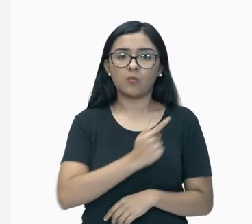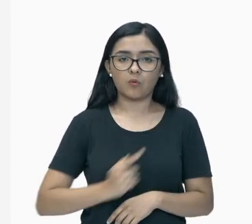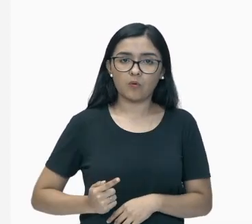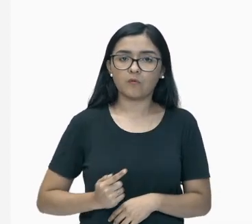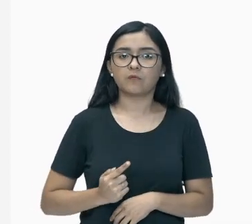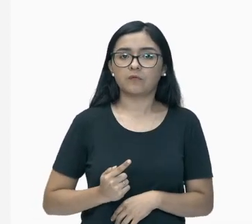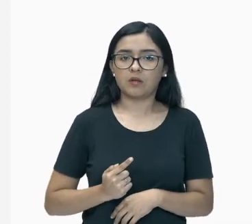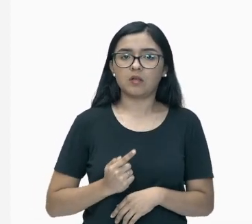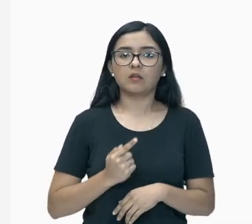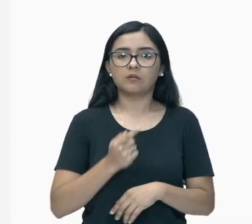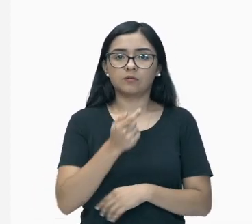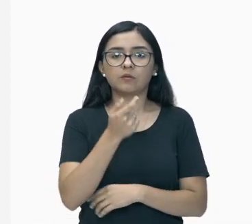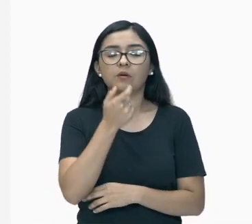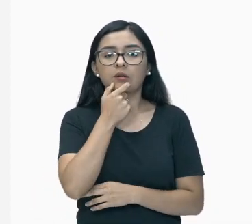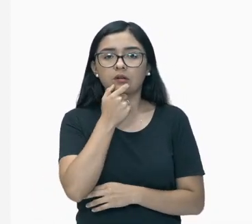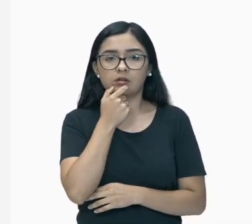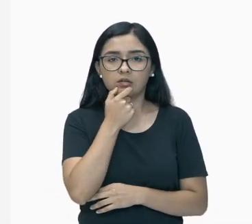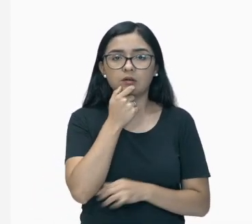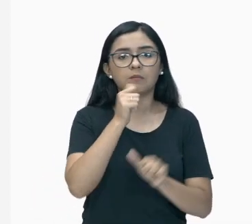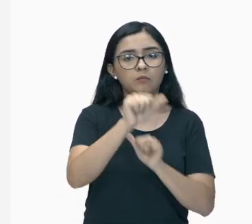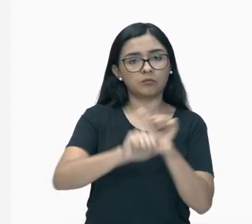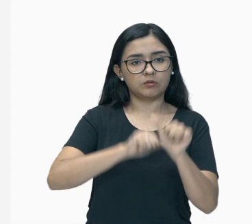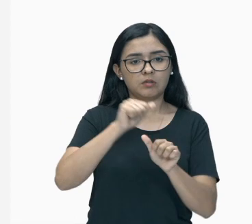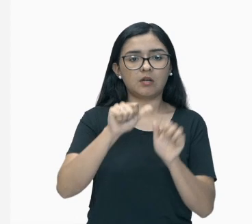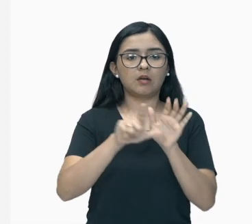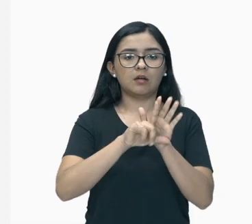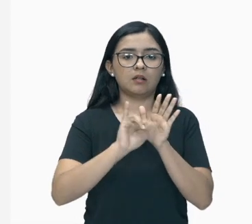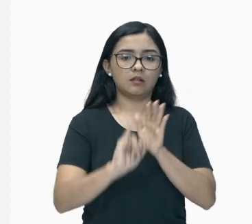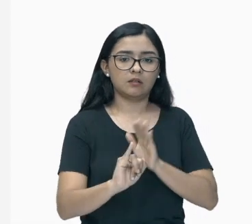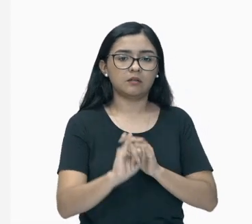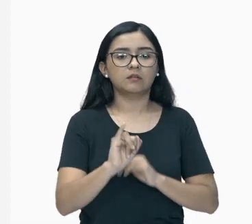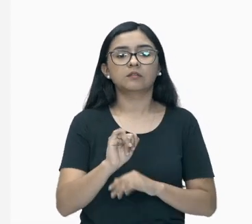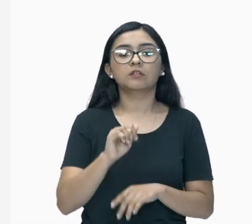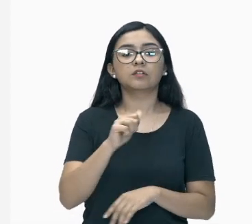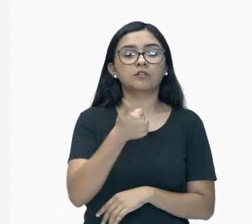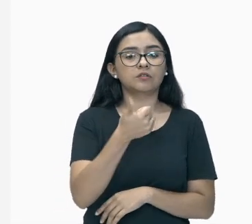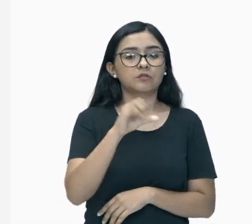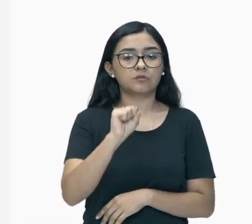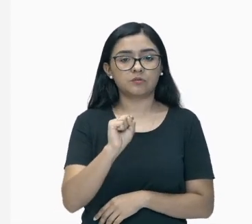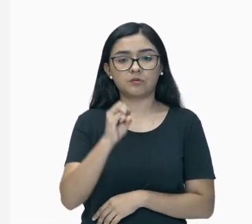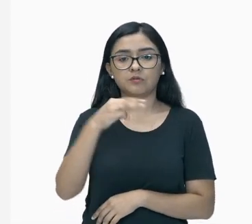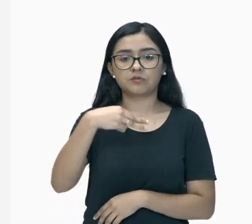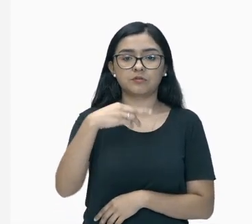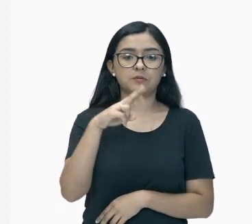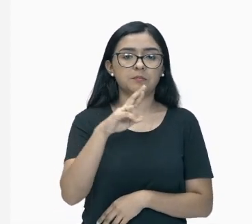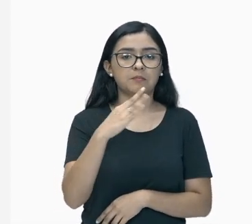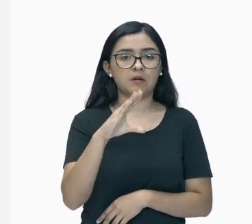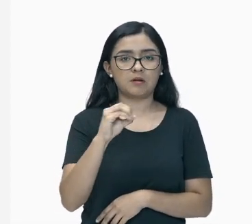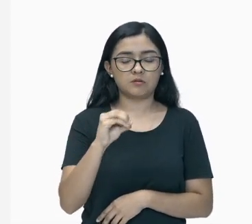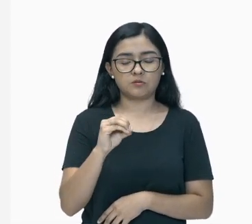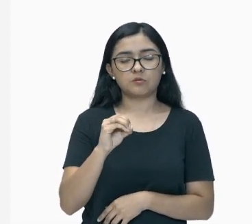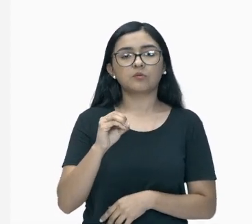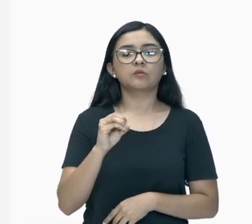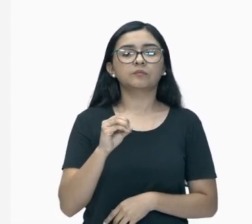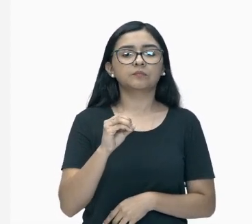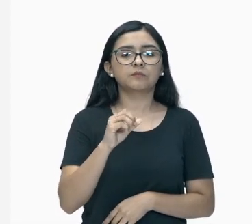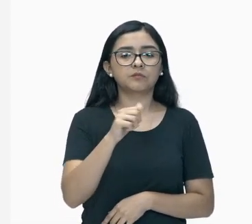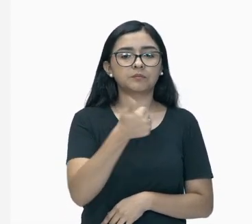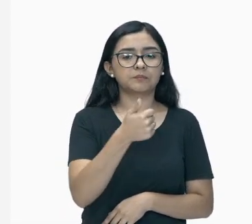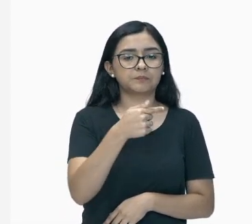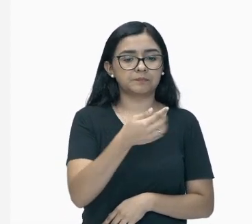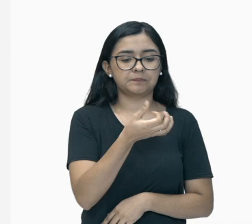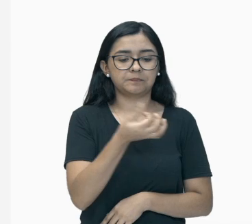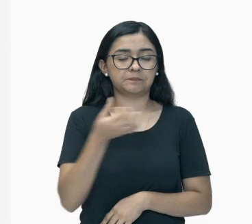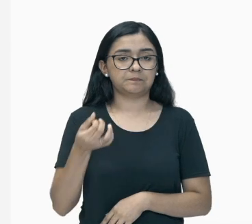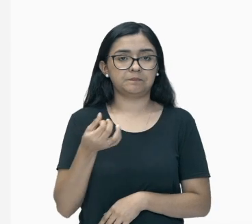a lei em 18 de março de 1766. A pressão foi grande e o governo deu uma